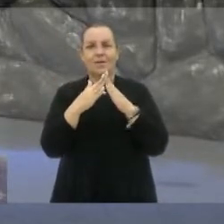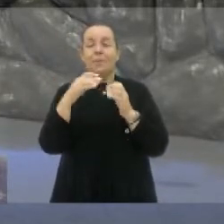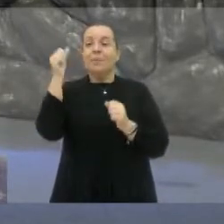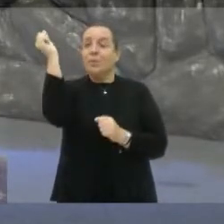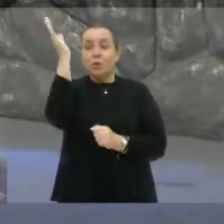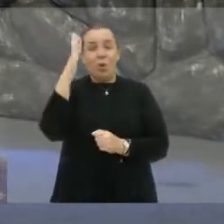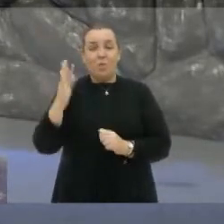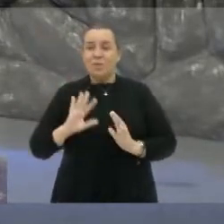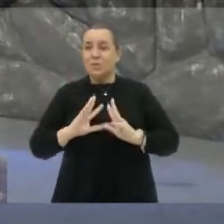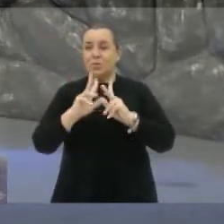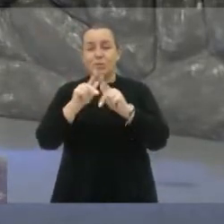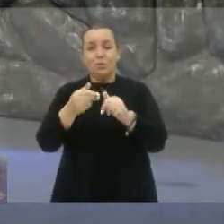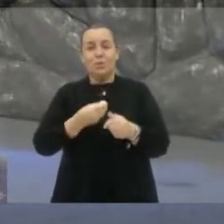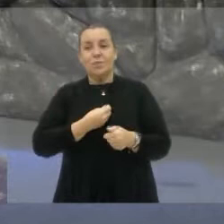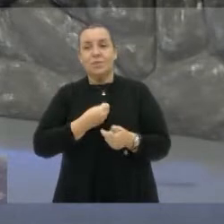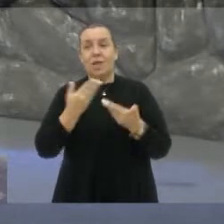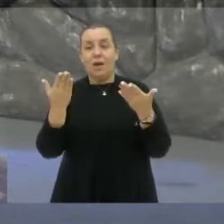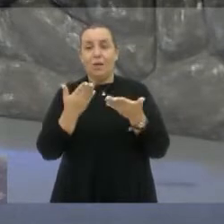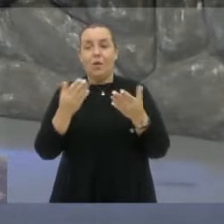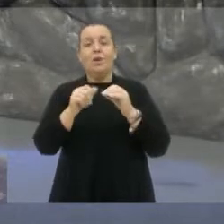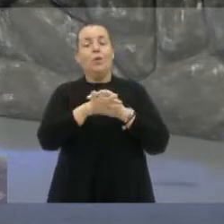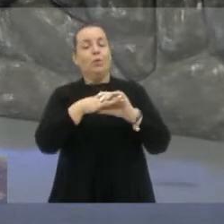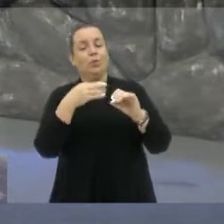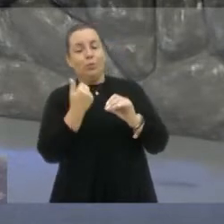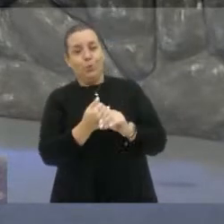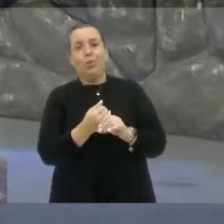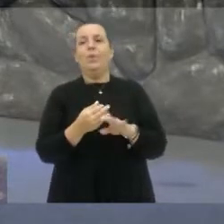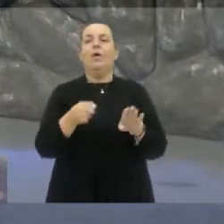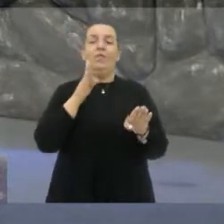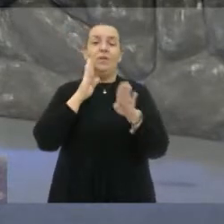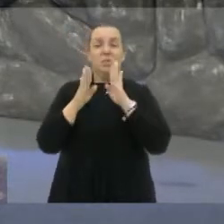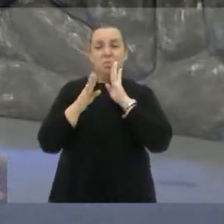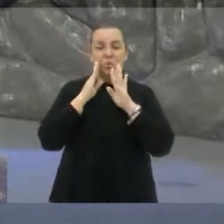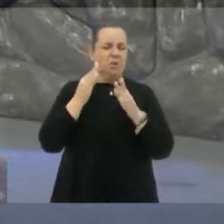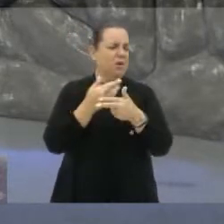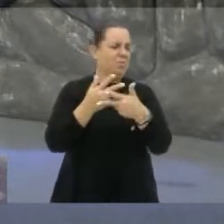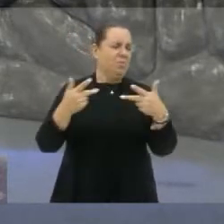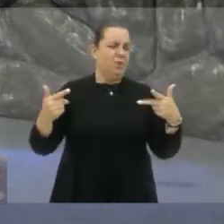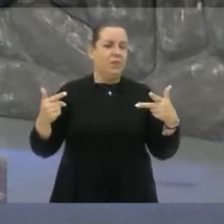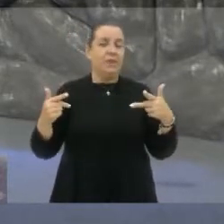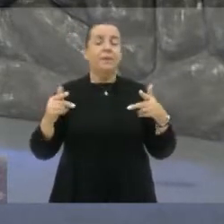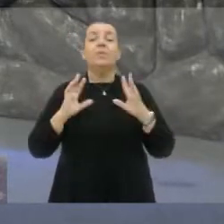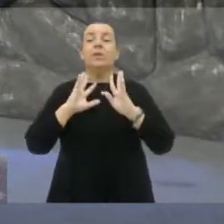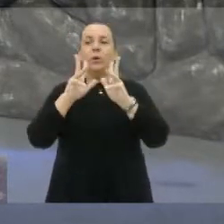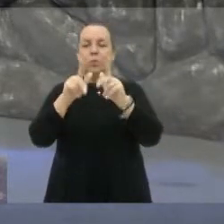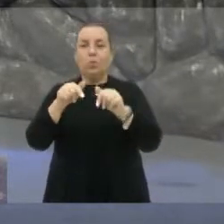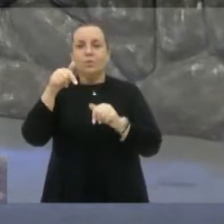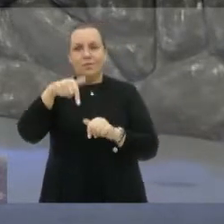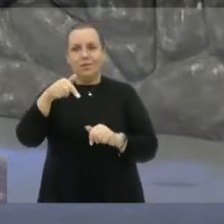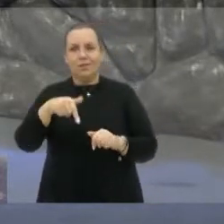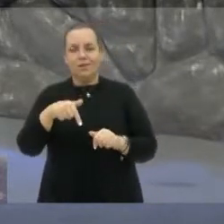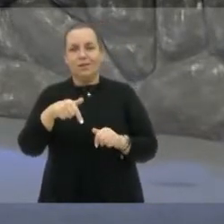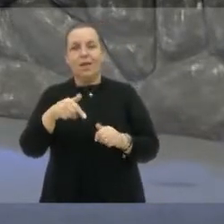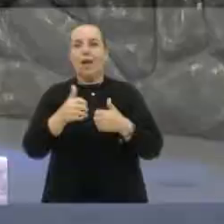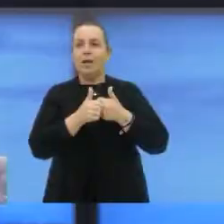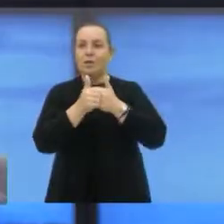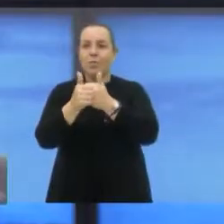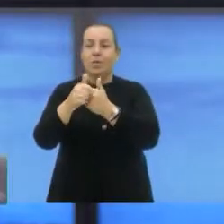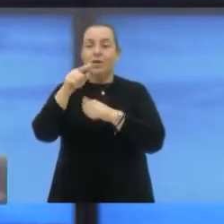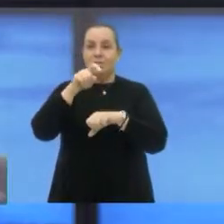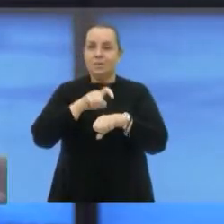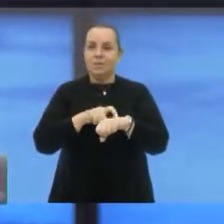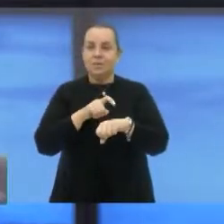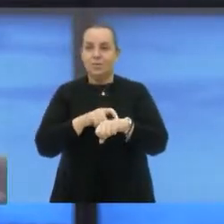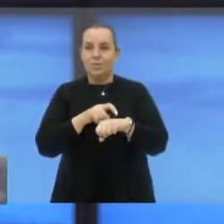o Brasil inteiro está agora ligado, pelo YouTube, pelas redes sociais, pelo Facebook, todos aqui acompanhando esse momento e